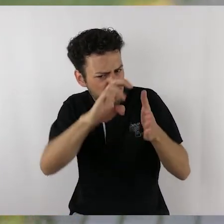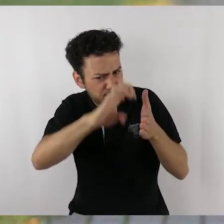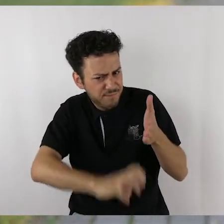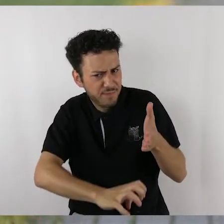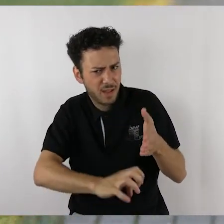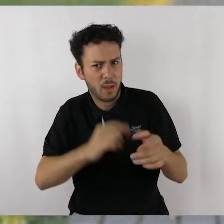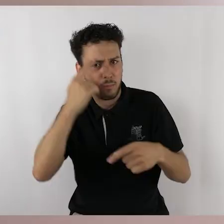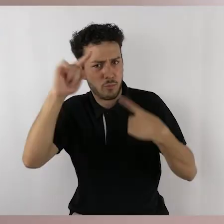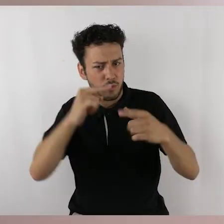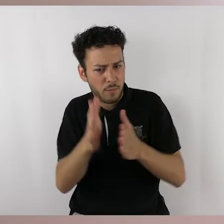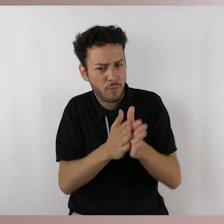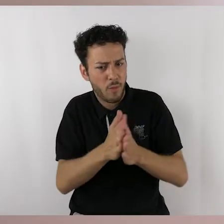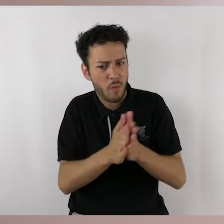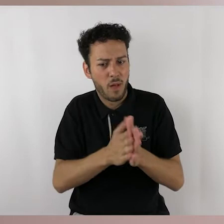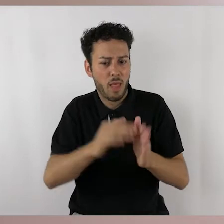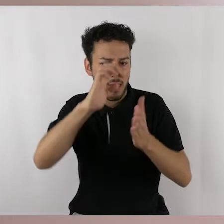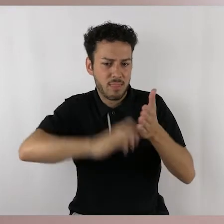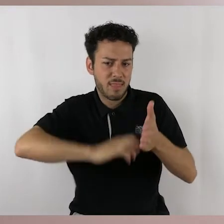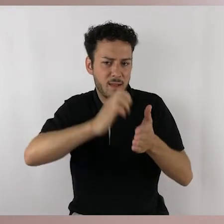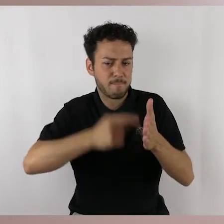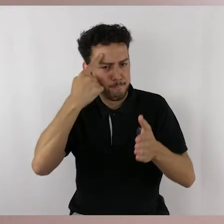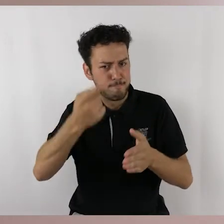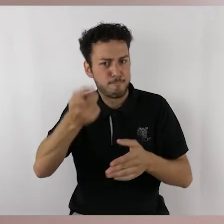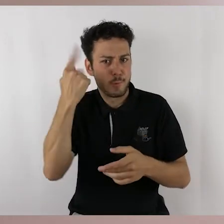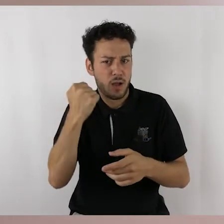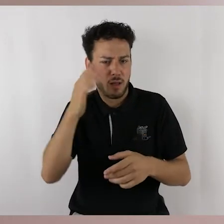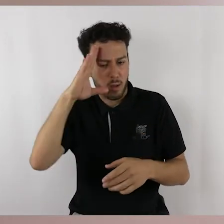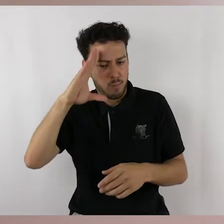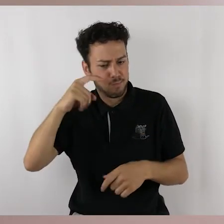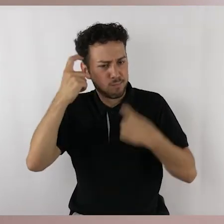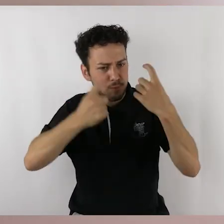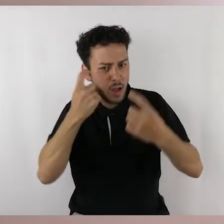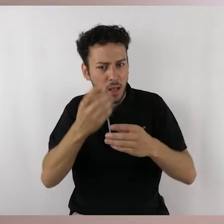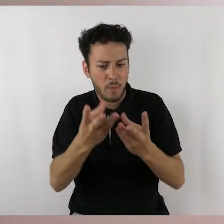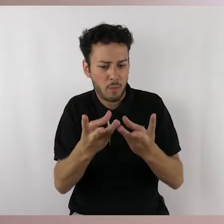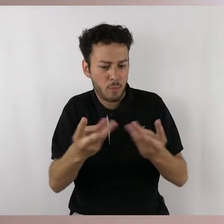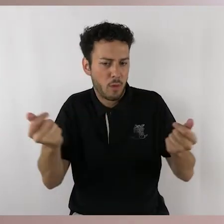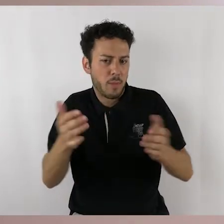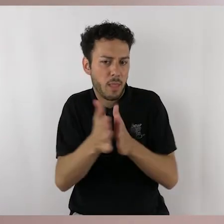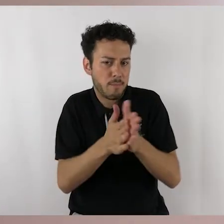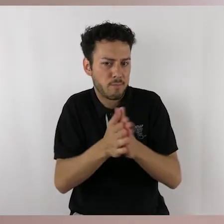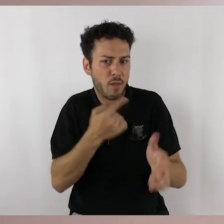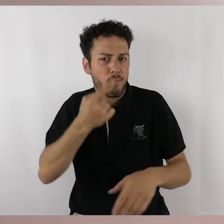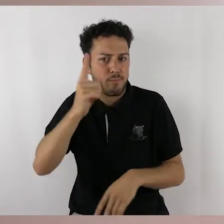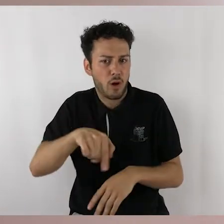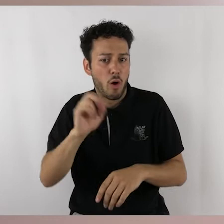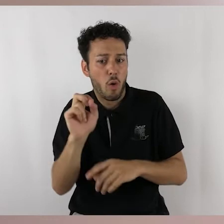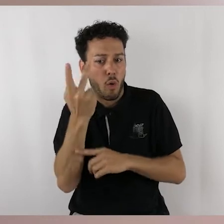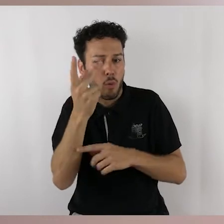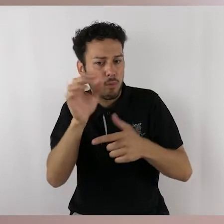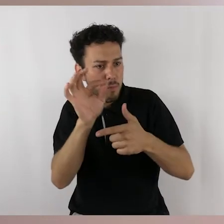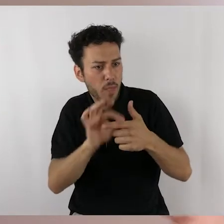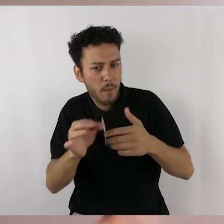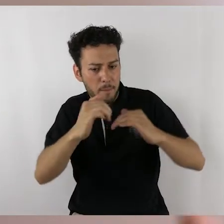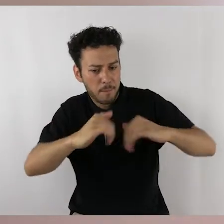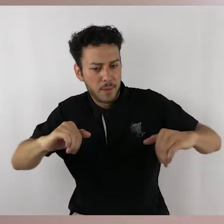tudo muitas vezes professores utilizam as listas dos anos anteriores e nem sequer consideram a hipótese de reutilizar material ou dividir